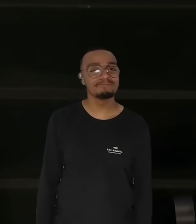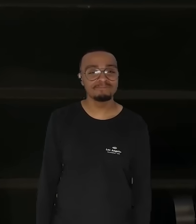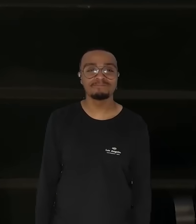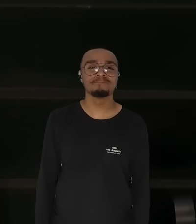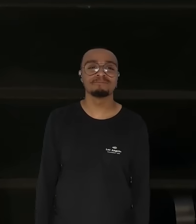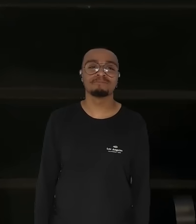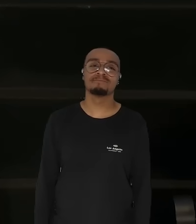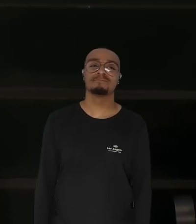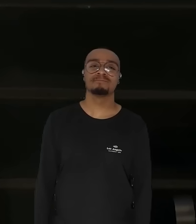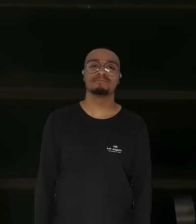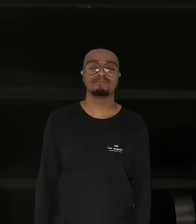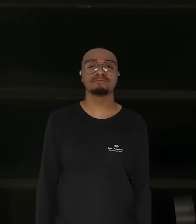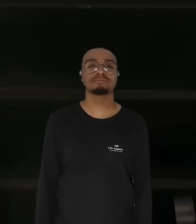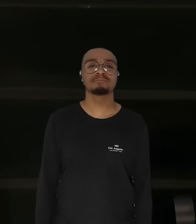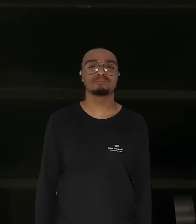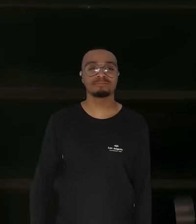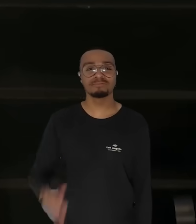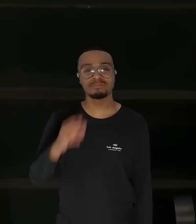tem recurso para pagar o boleto.